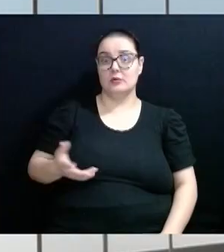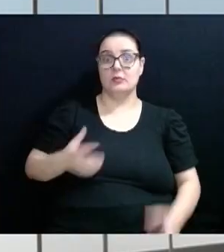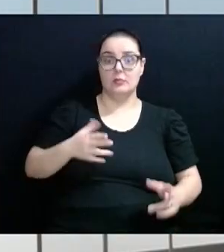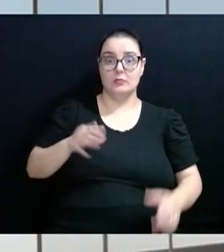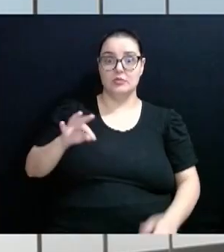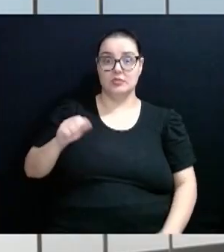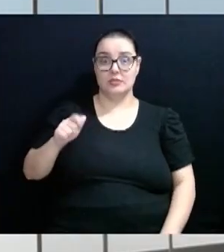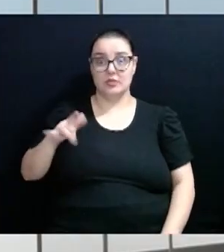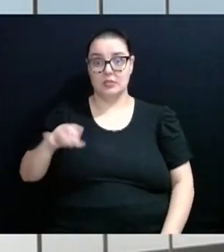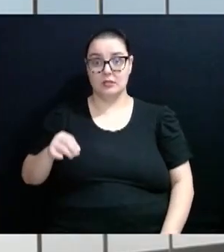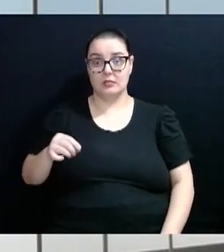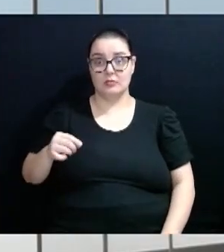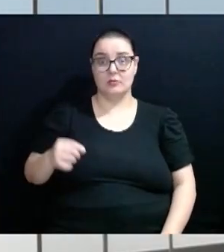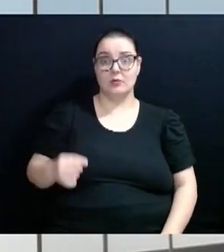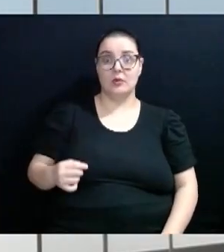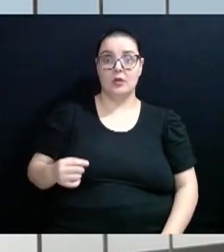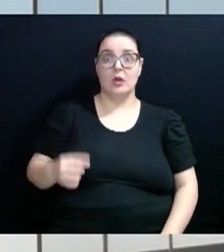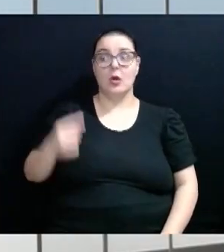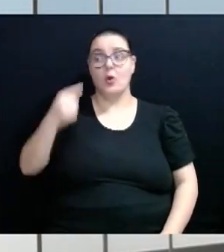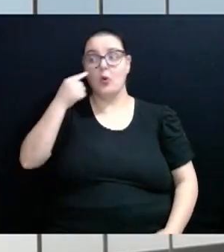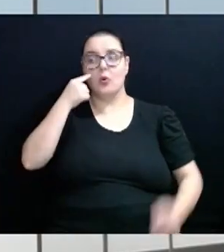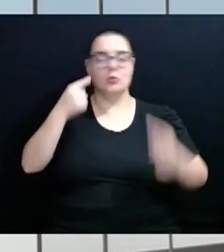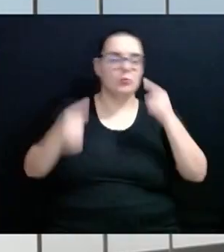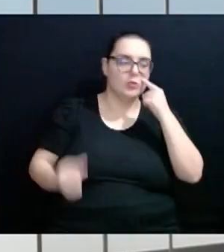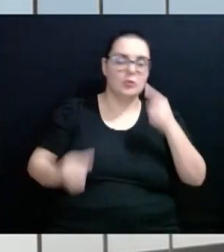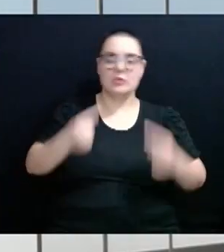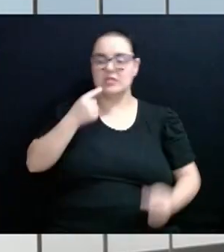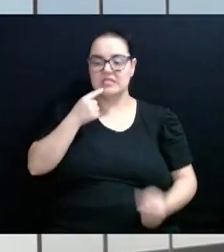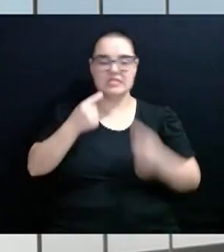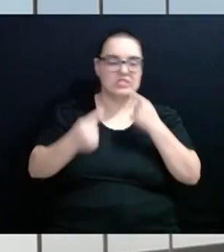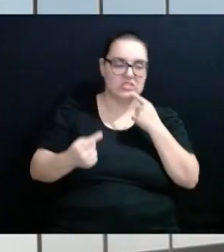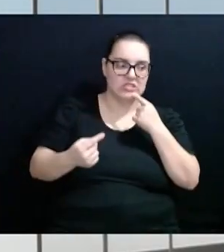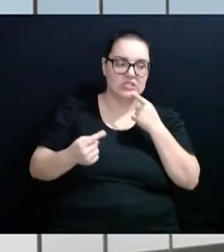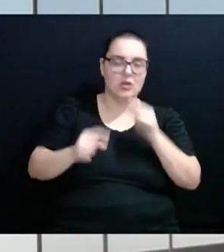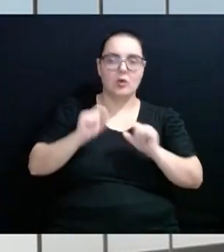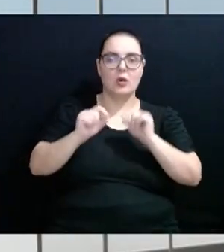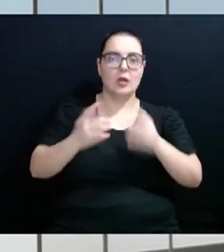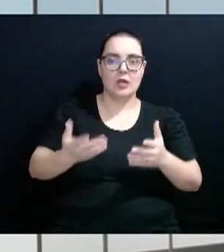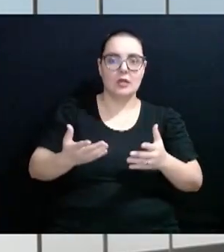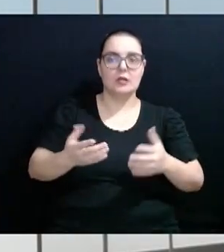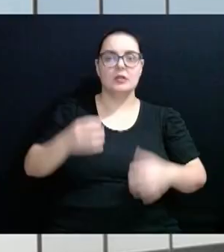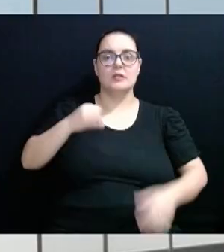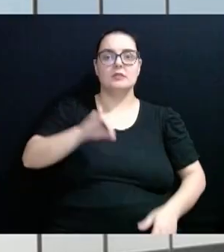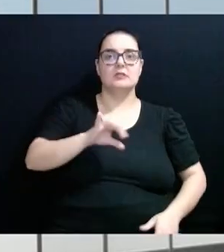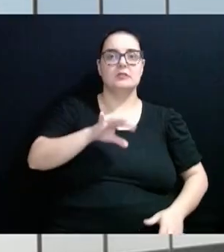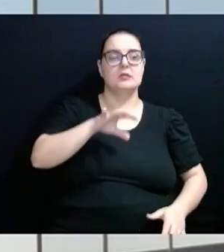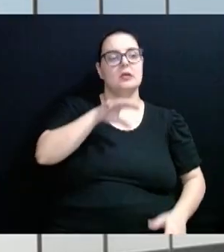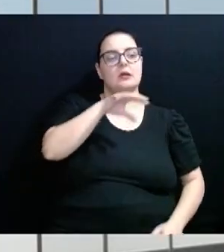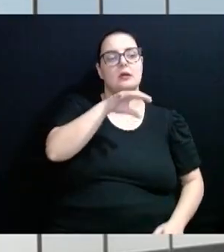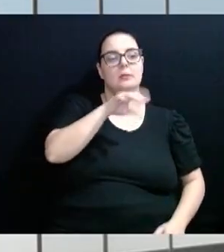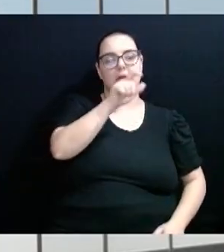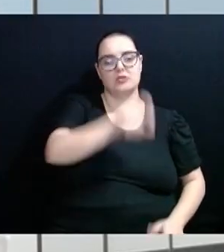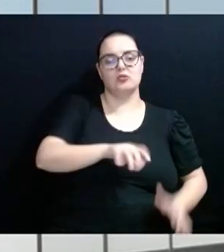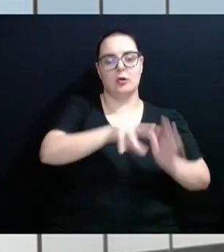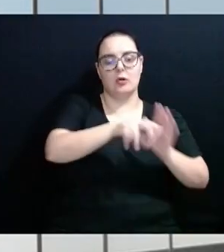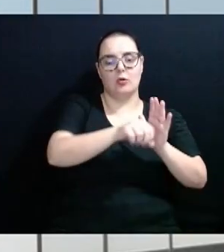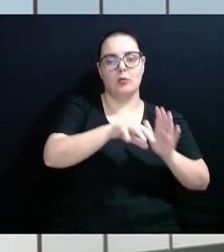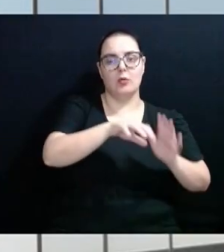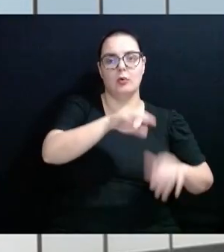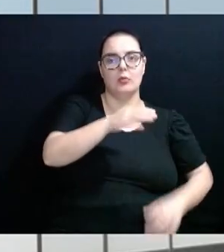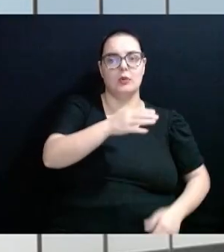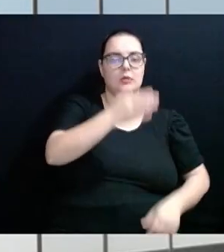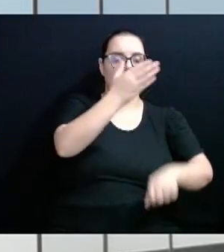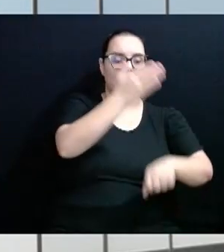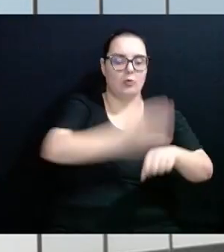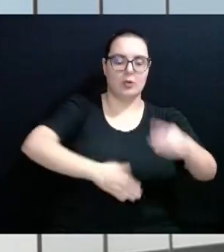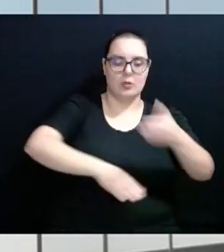por olho, dente por dente. Então, todo mundo vê esse princípio como uma coisa bárbara, não é? E de fato pode ter